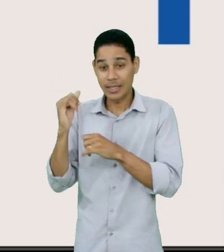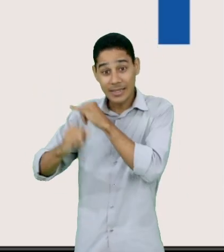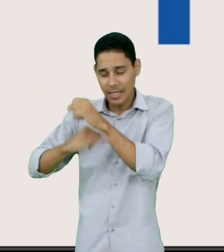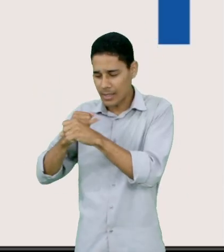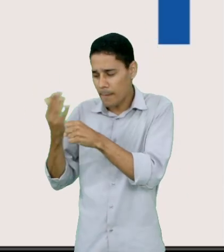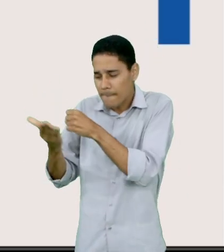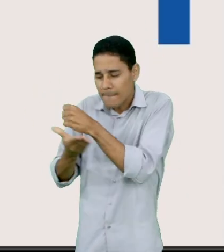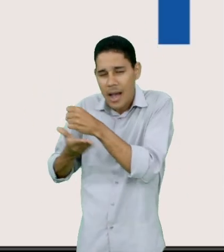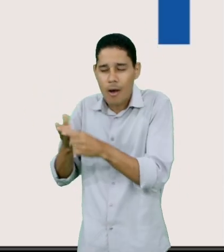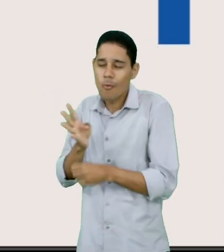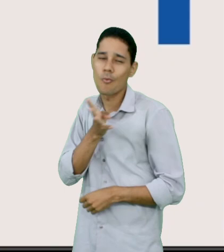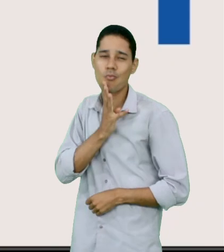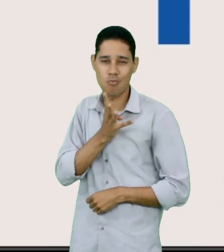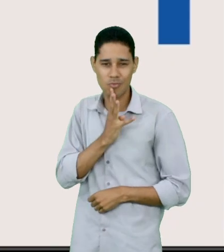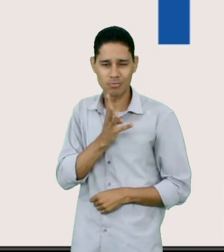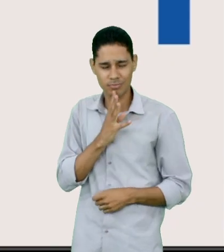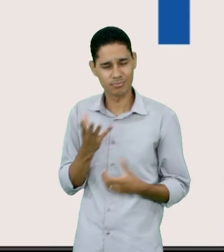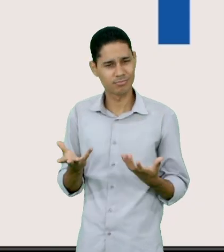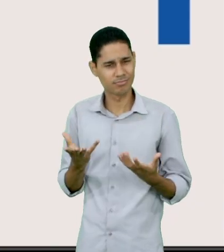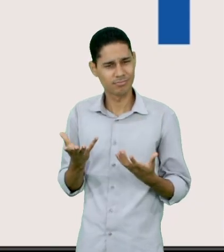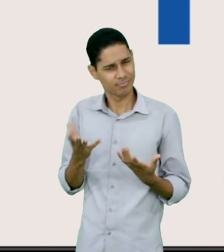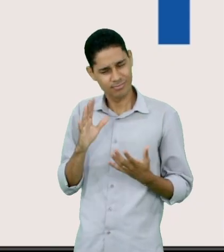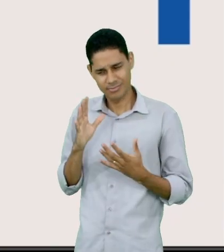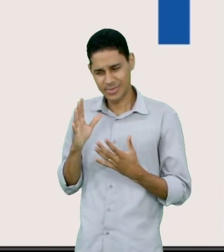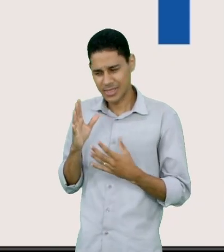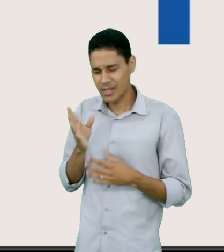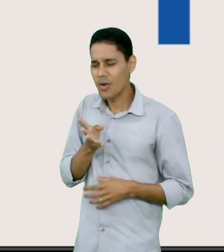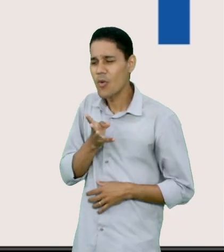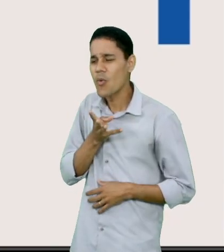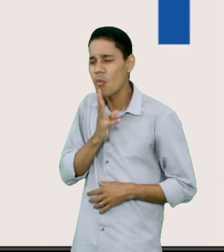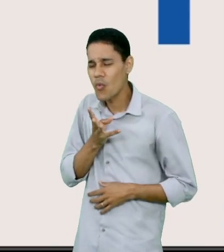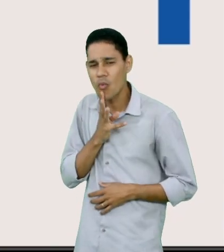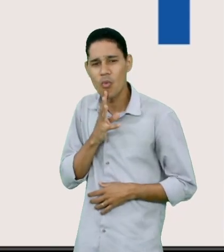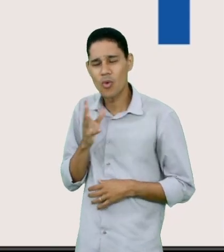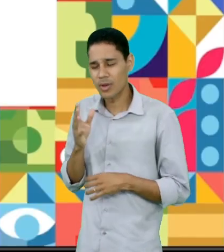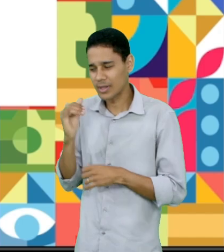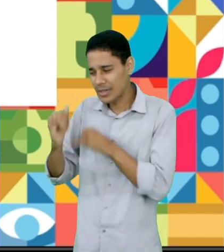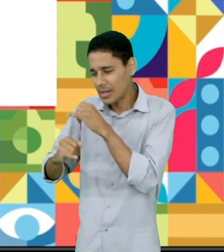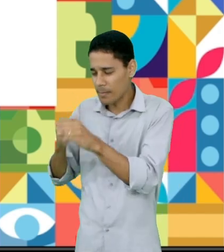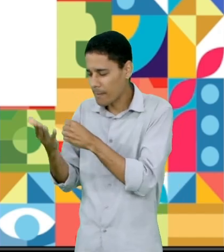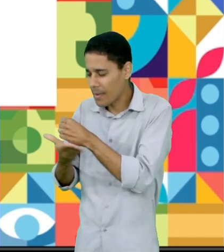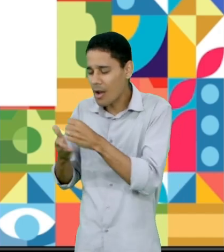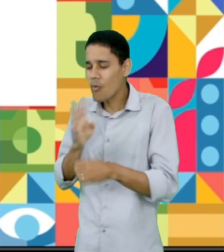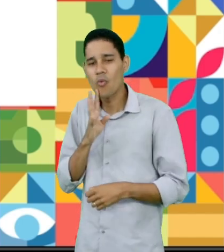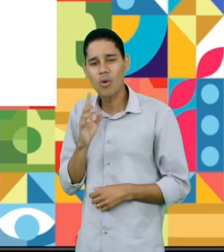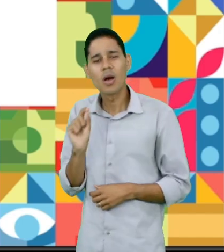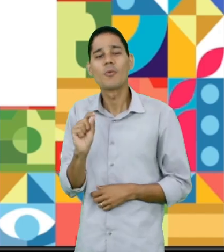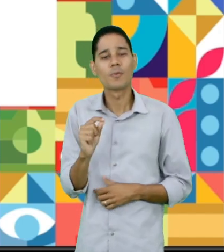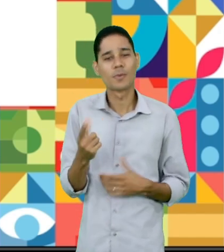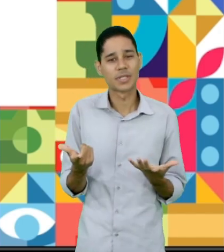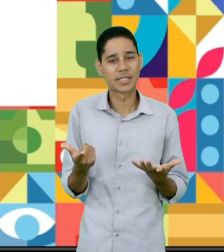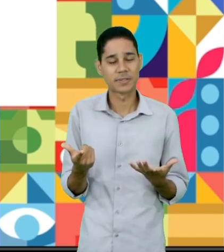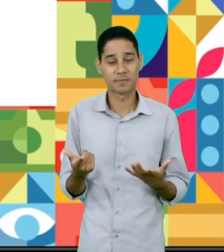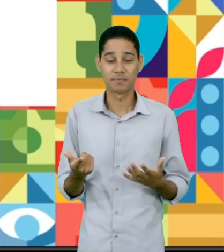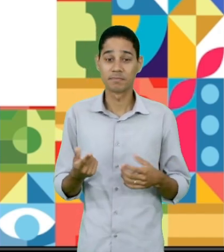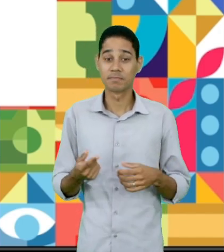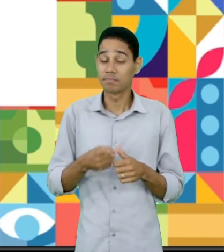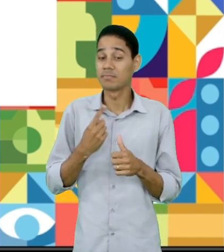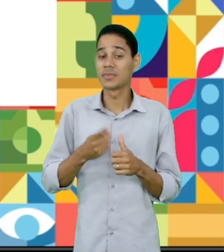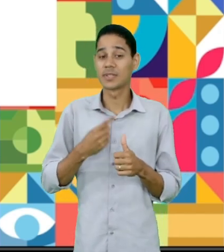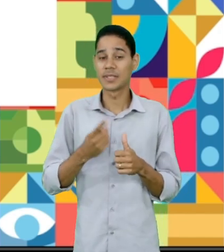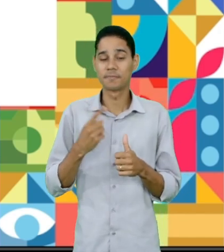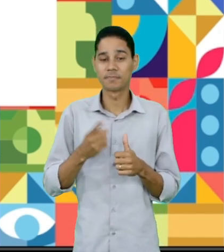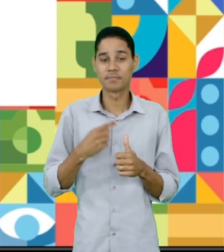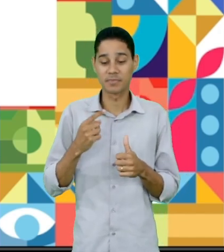da web, né? O que é conhecer ou reconhecer os fundamentos da web, né? A gente vai primeiro,